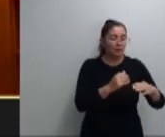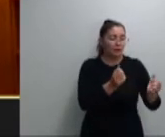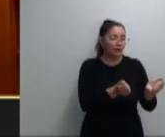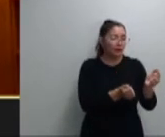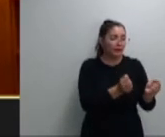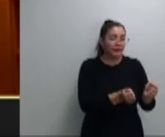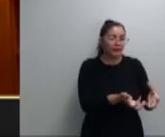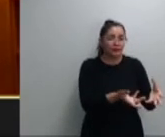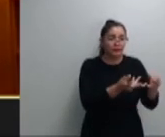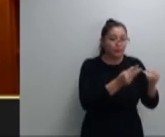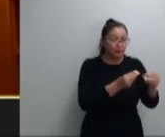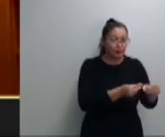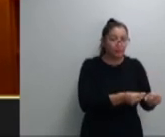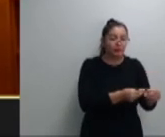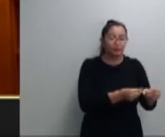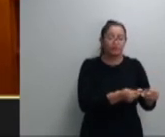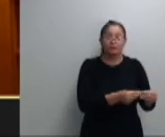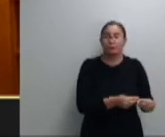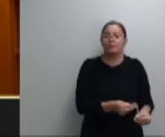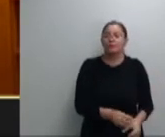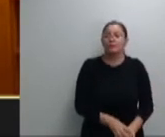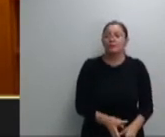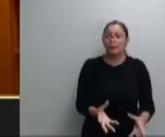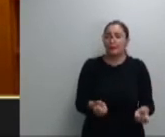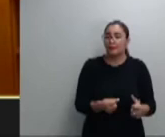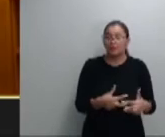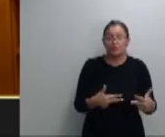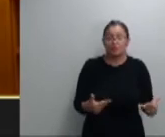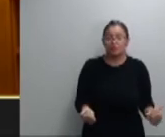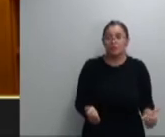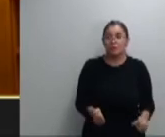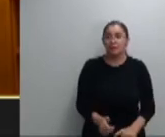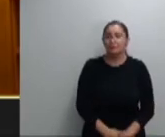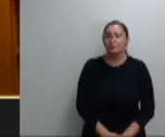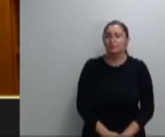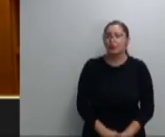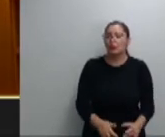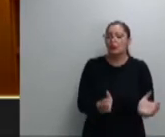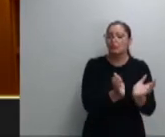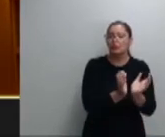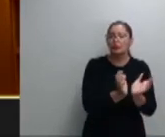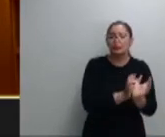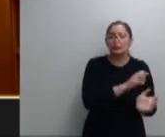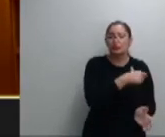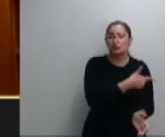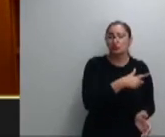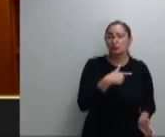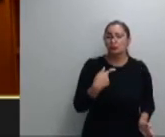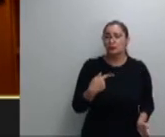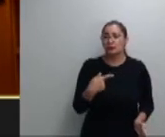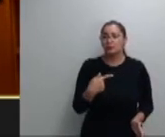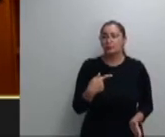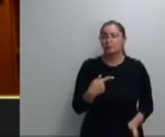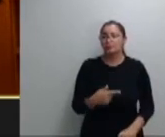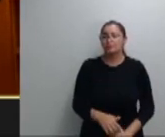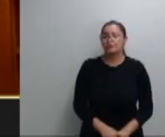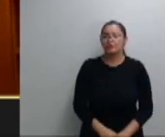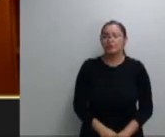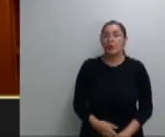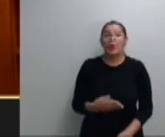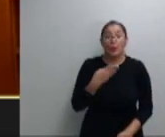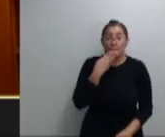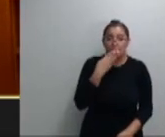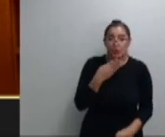especial como um exemplo. E quando a gente vai efetivamente para a sessão 17, a sessão 17, eu peço só vênia para ler,